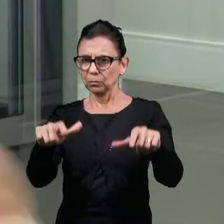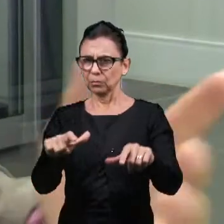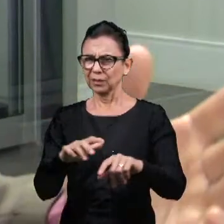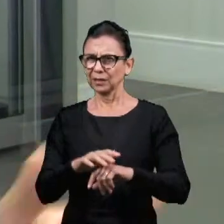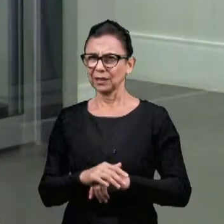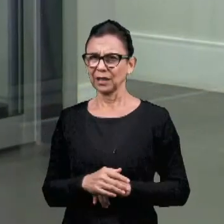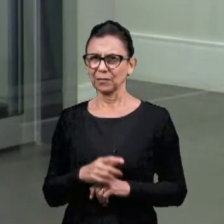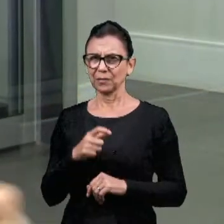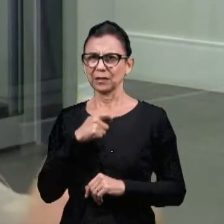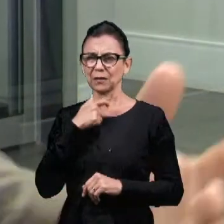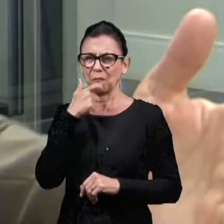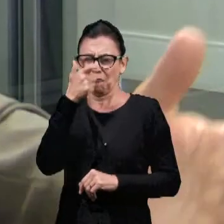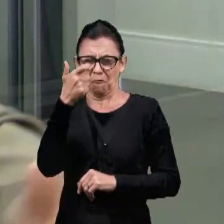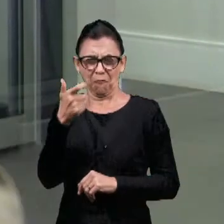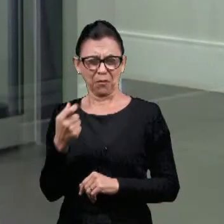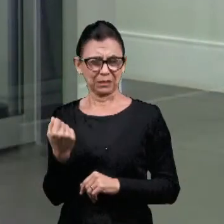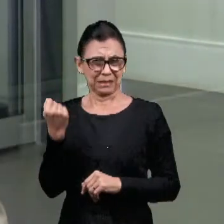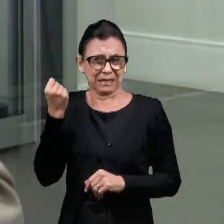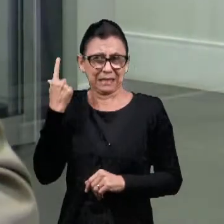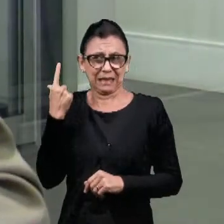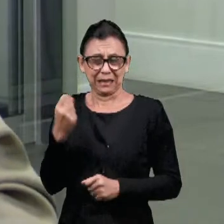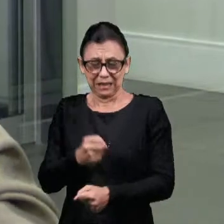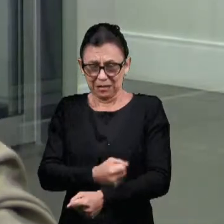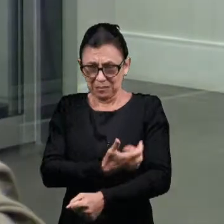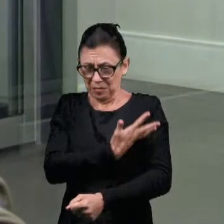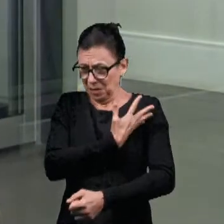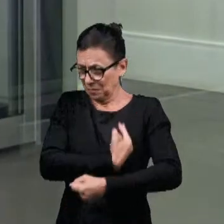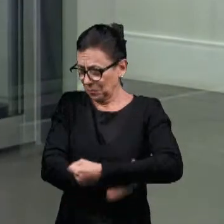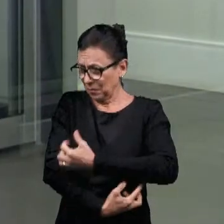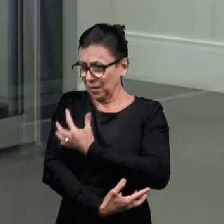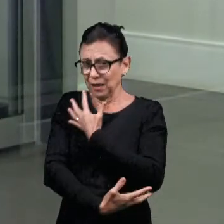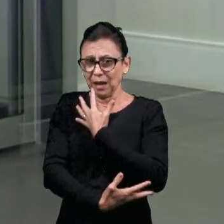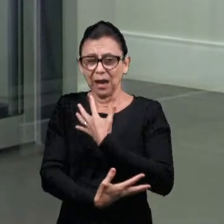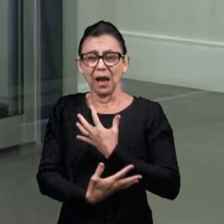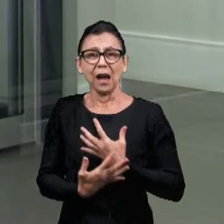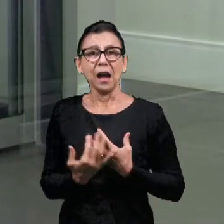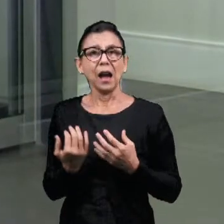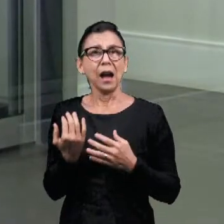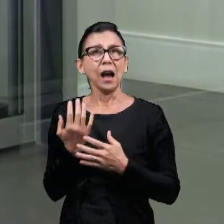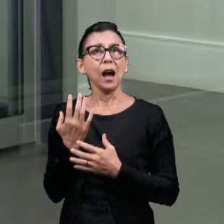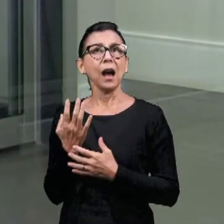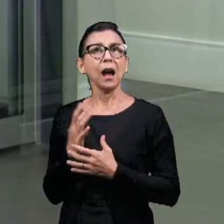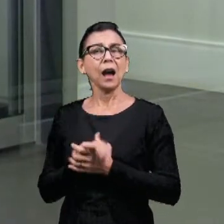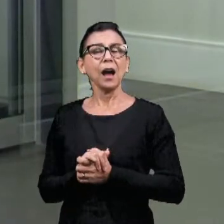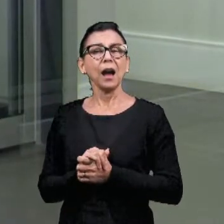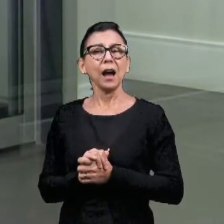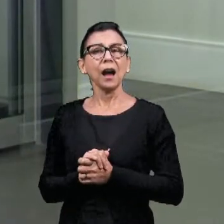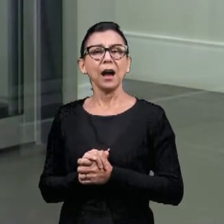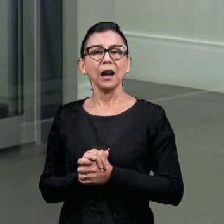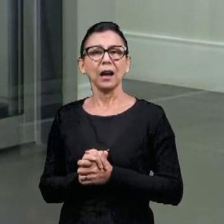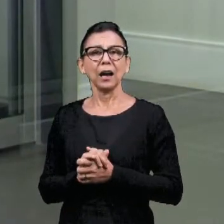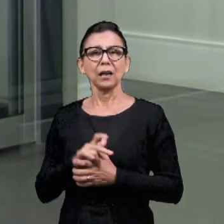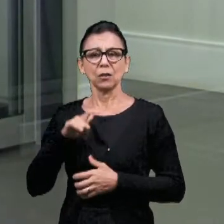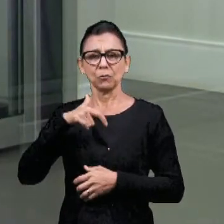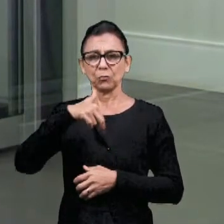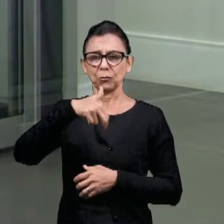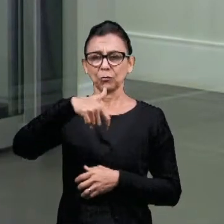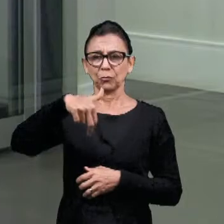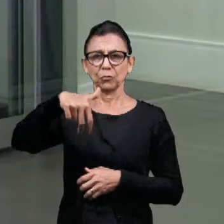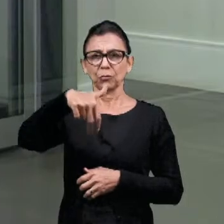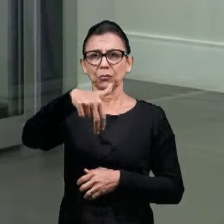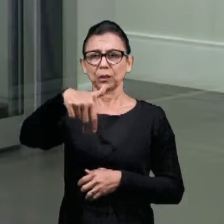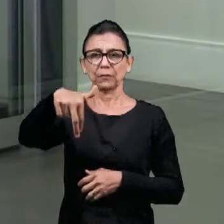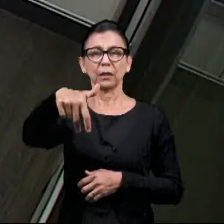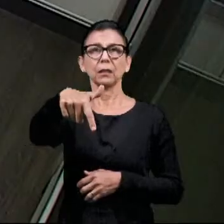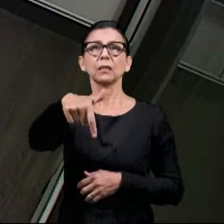e arrepiava tudo, e com medo daquilo, e chegou num lugar, a voz falou que eu parasse. O senhor estava andando pelos bairros?